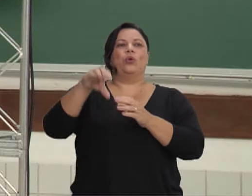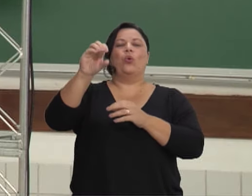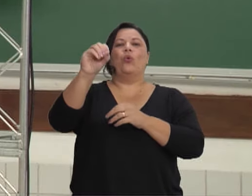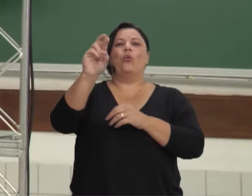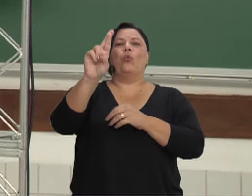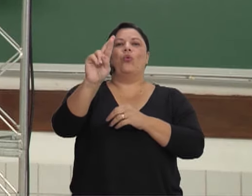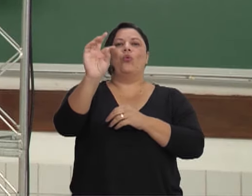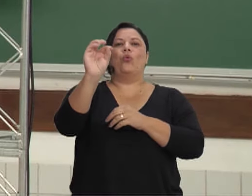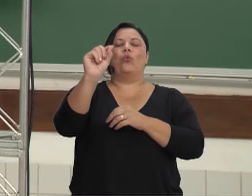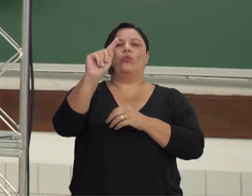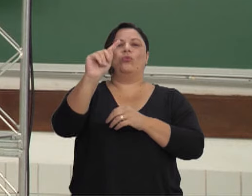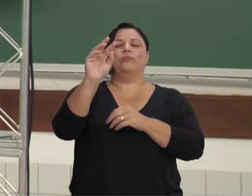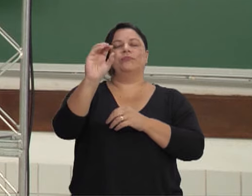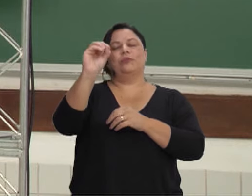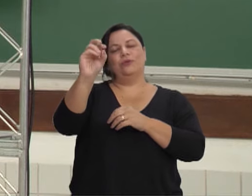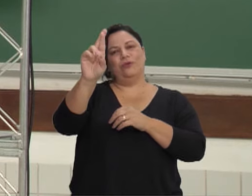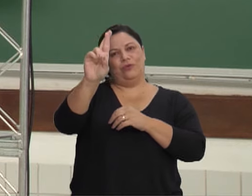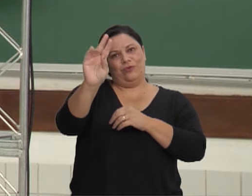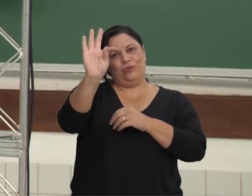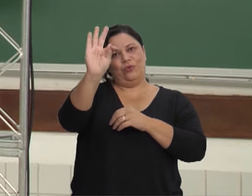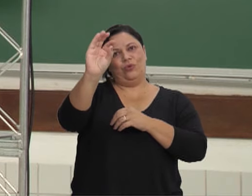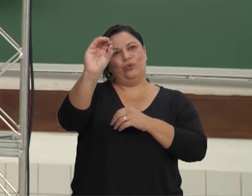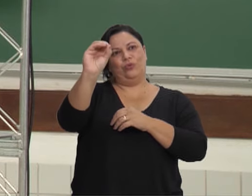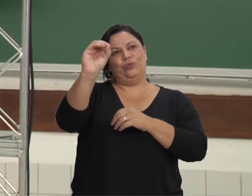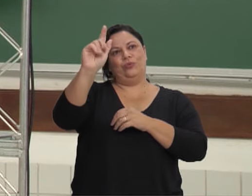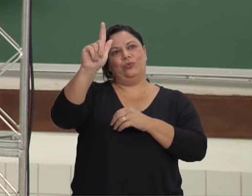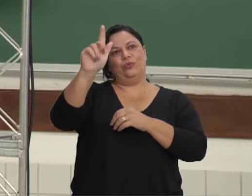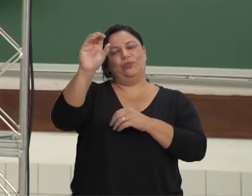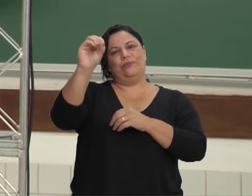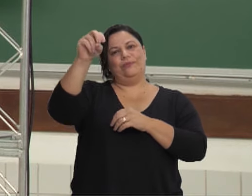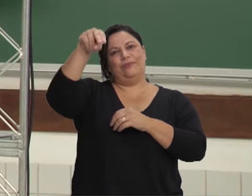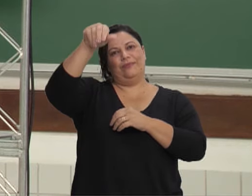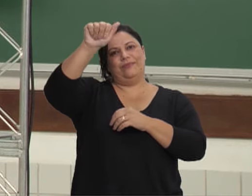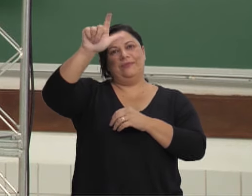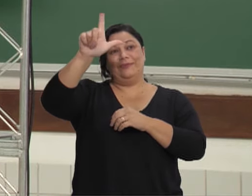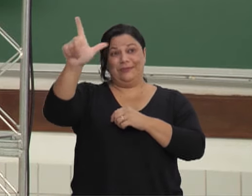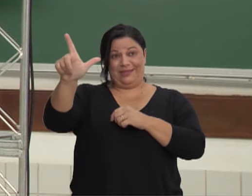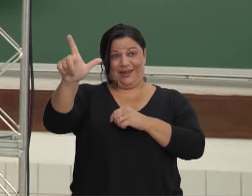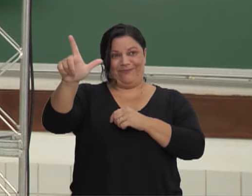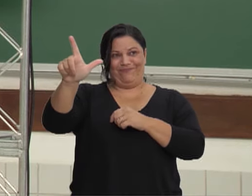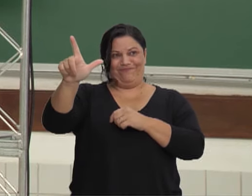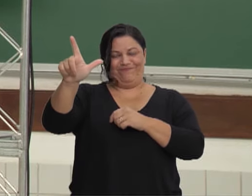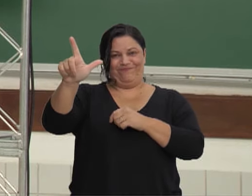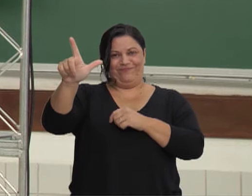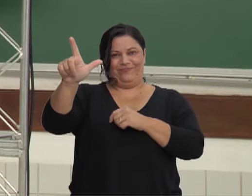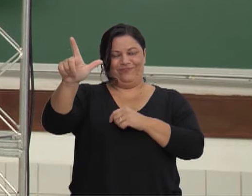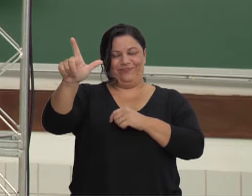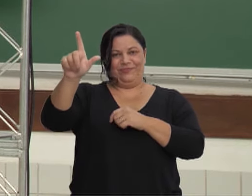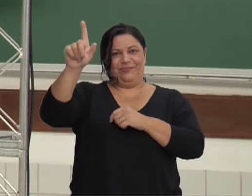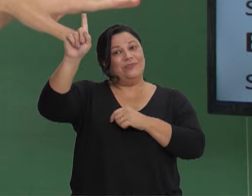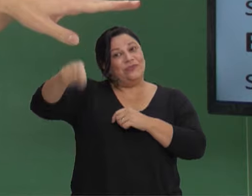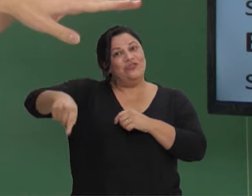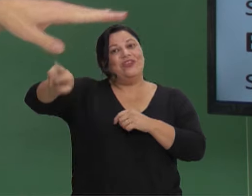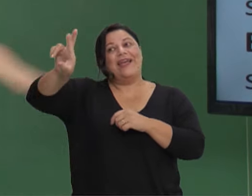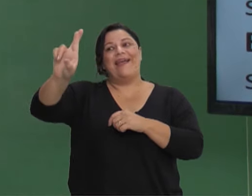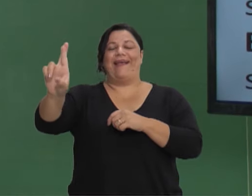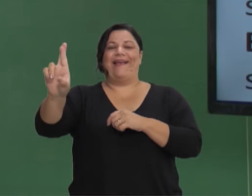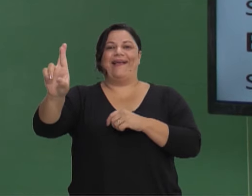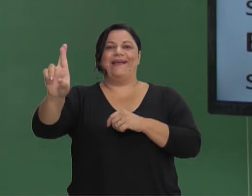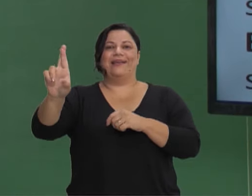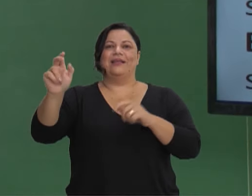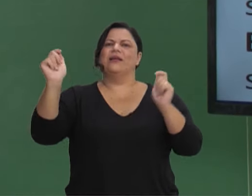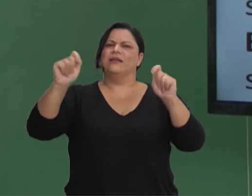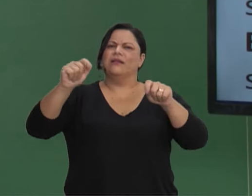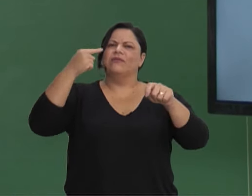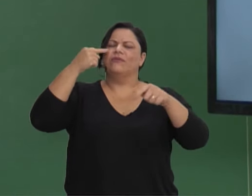de A sobre R, né? Eu tenho que formar lá uma perpendicular. Tranquilo? A gente vai ver aí uma